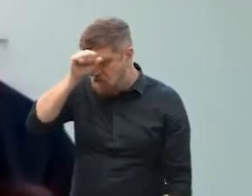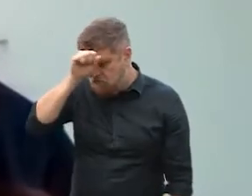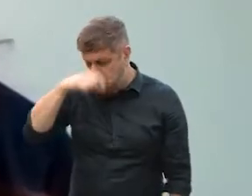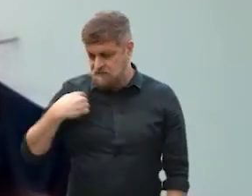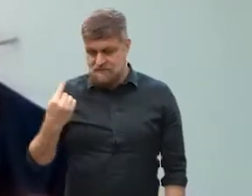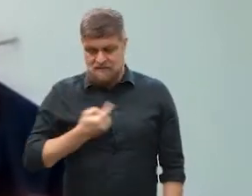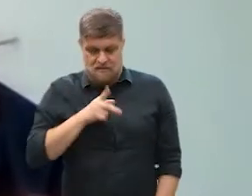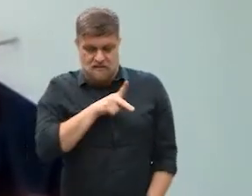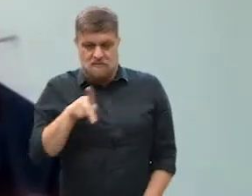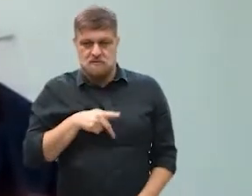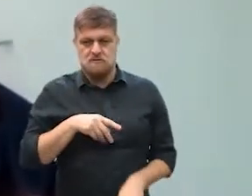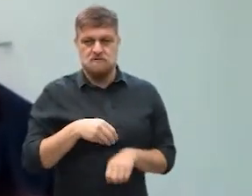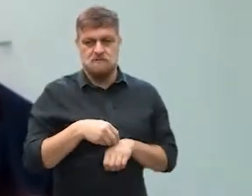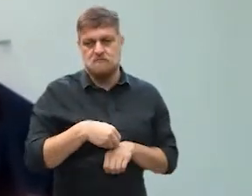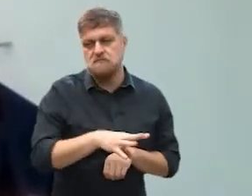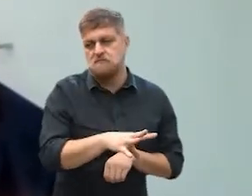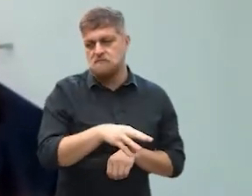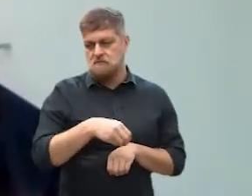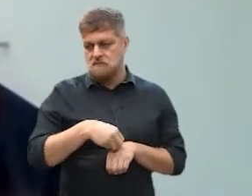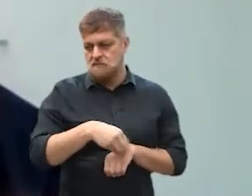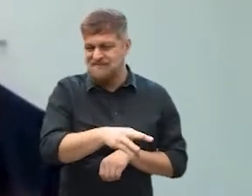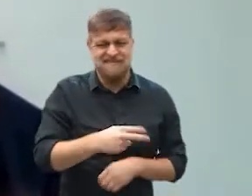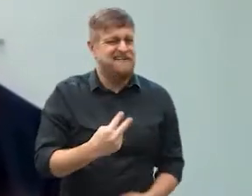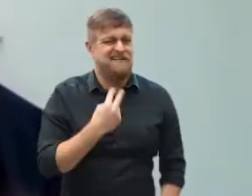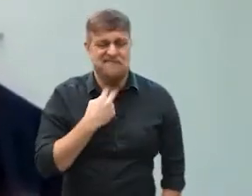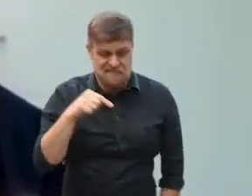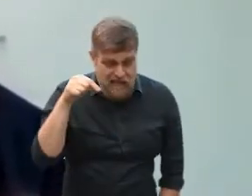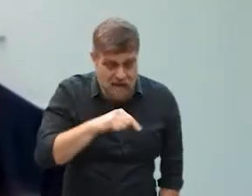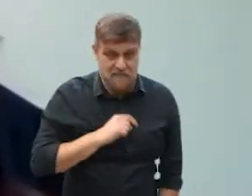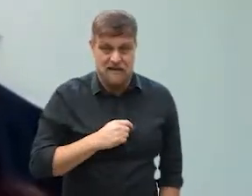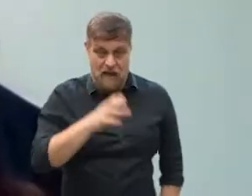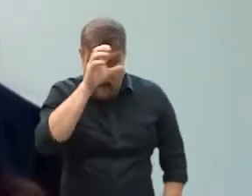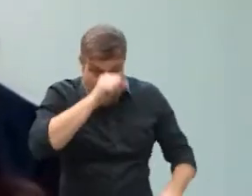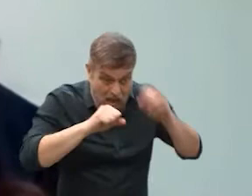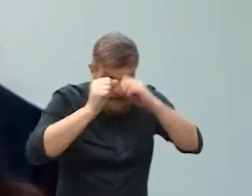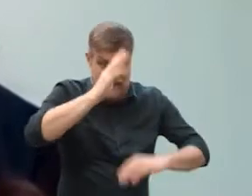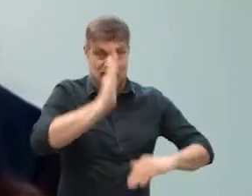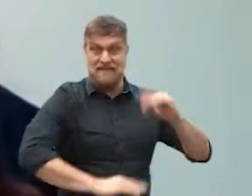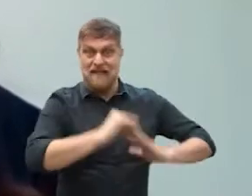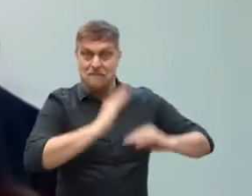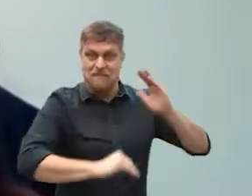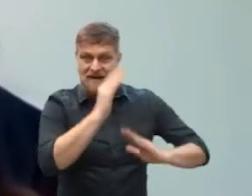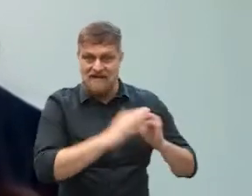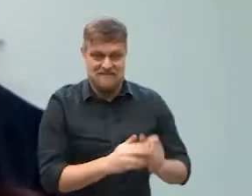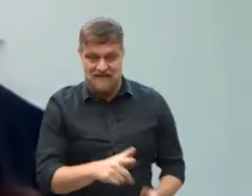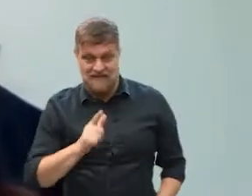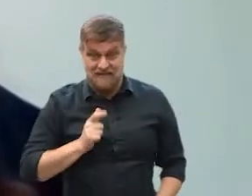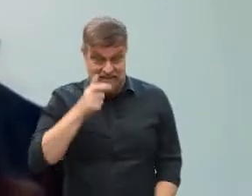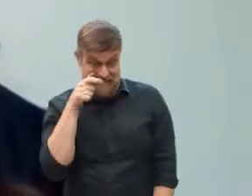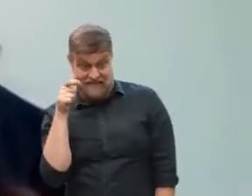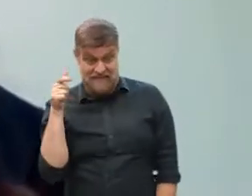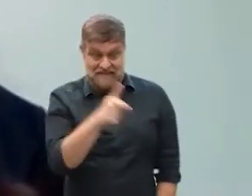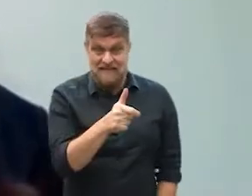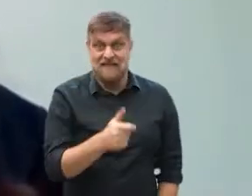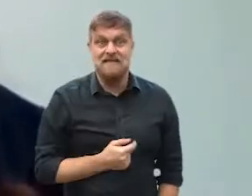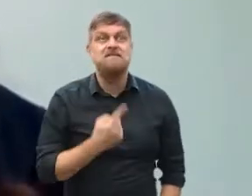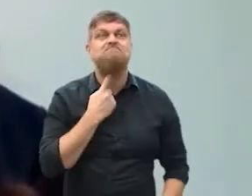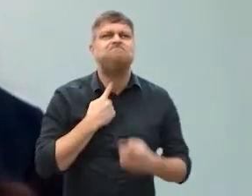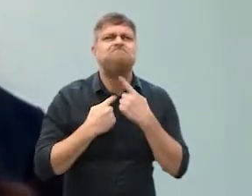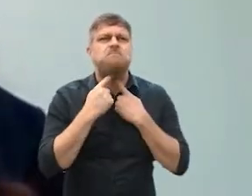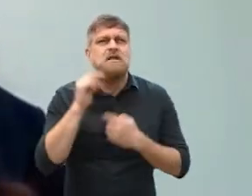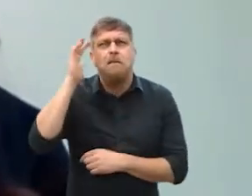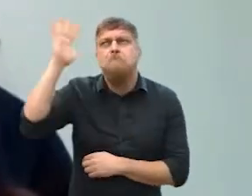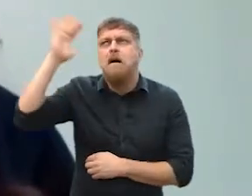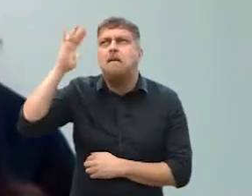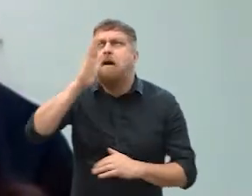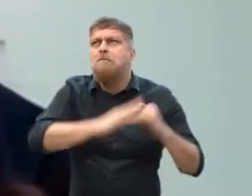dando uma possibilidade de uma aprendizagem mais ativa, de uma aprendizagem que o estudante realmente pense aquilo que ele está pensando, pense